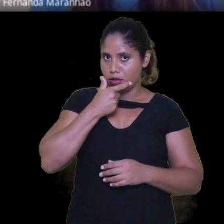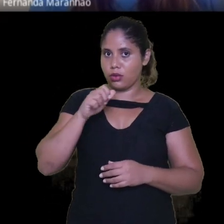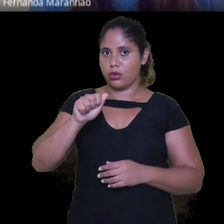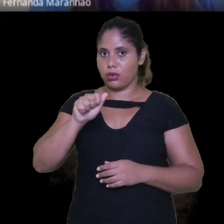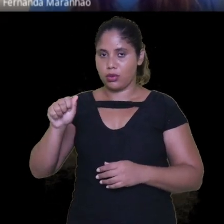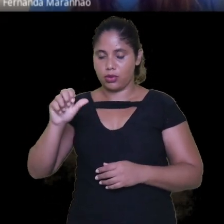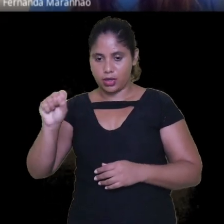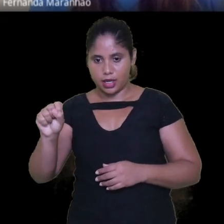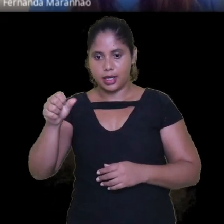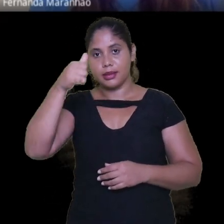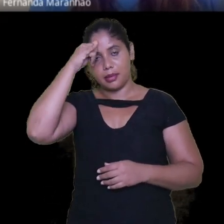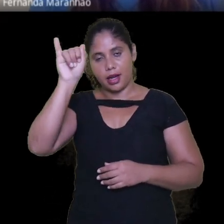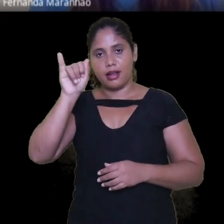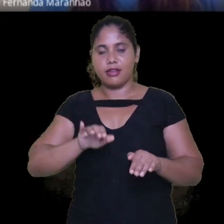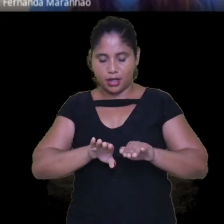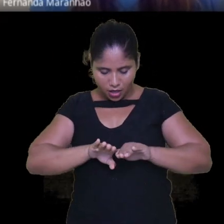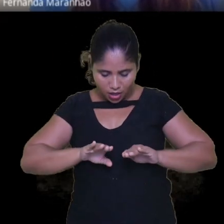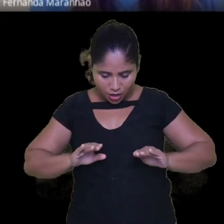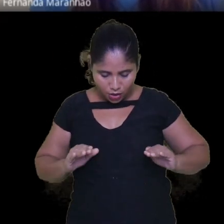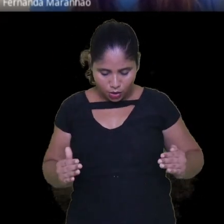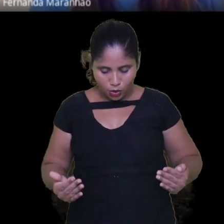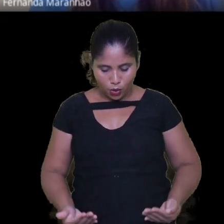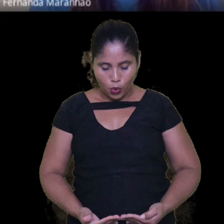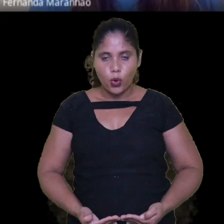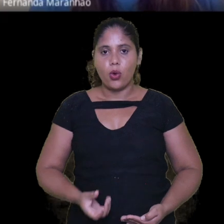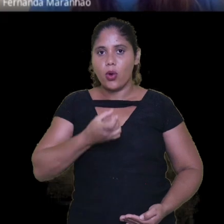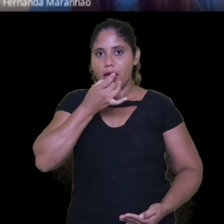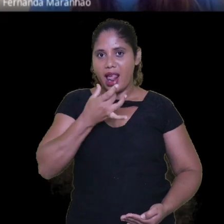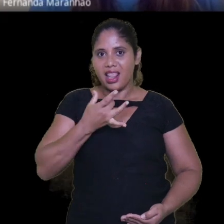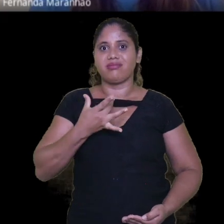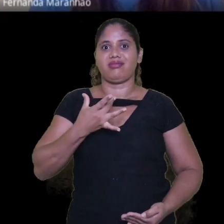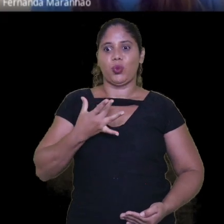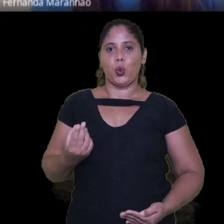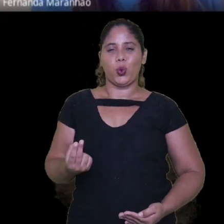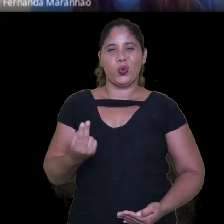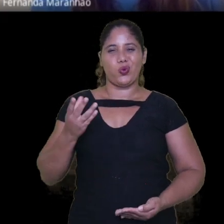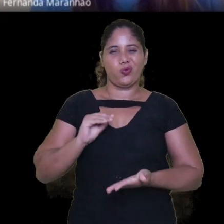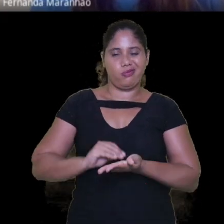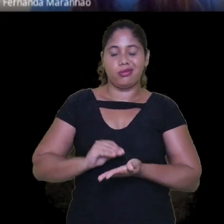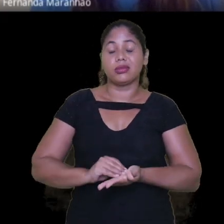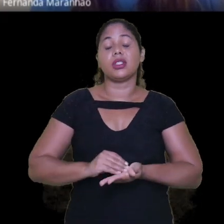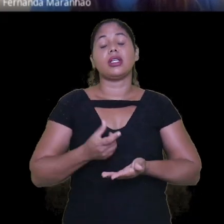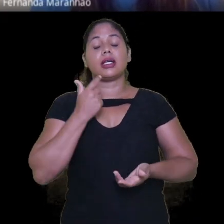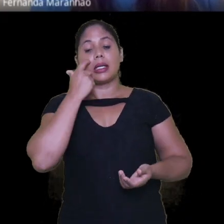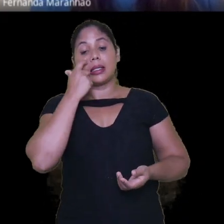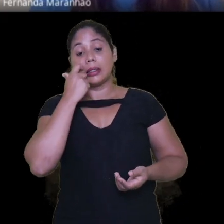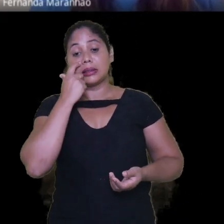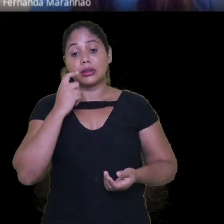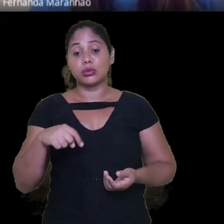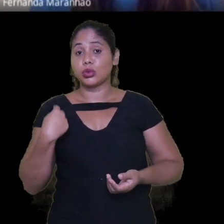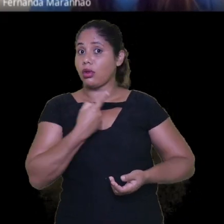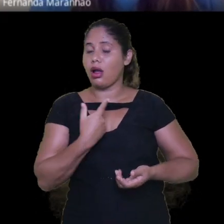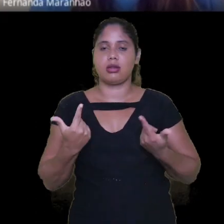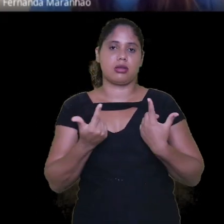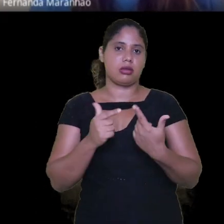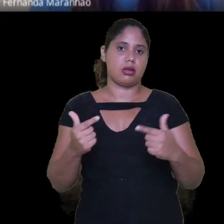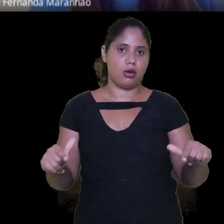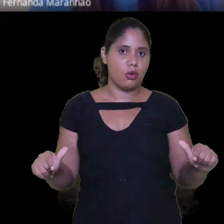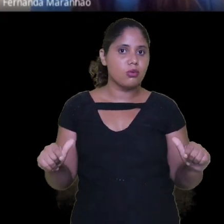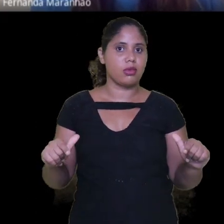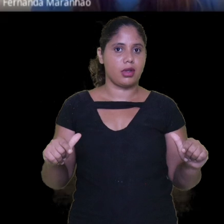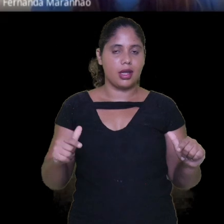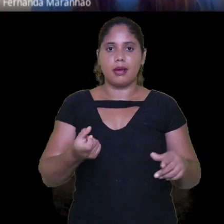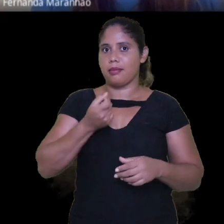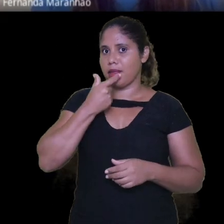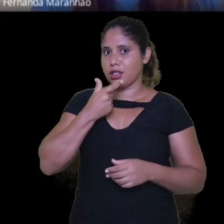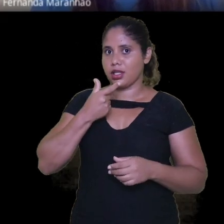Obstetrícia também recomenda. Além do AS, é possível usar o carbonato de cálcio, que também deve ser iniciado no primeiro trimestre